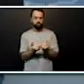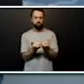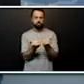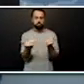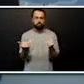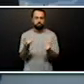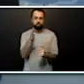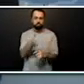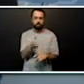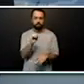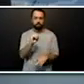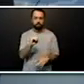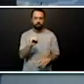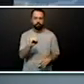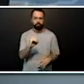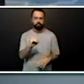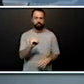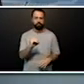como ponto de referência,